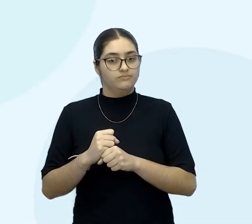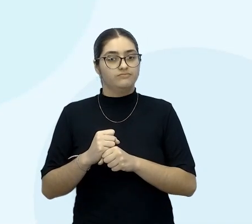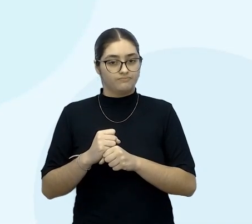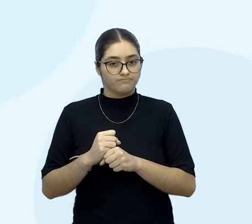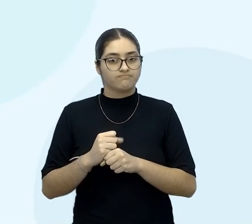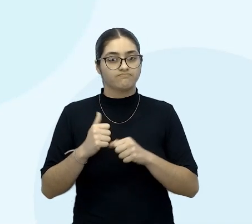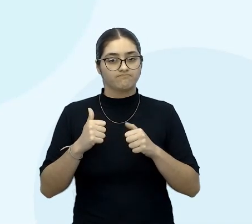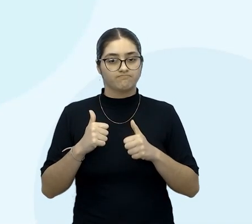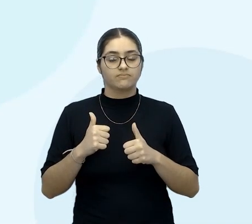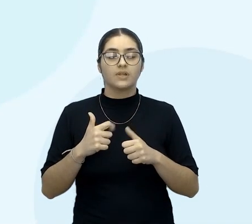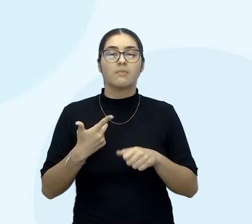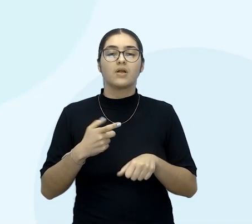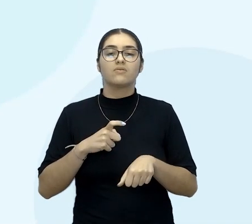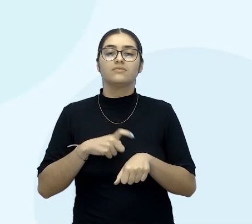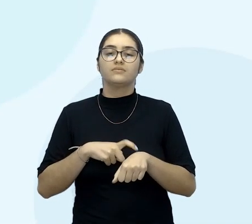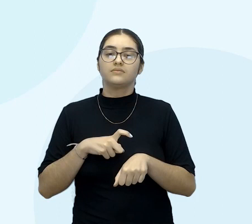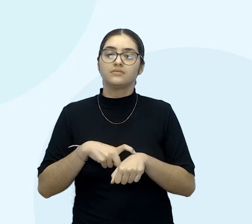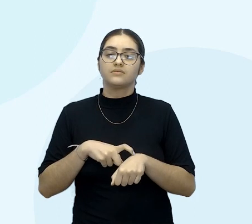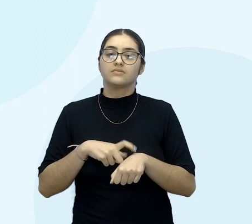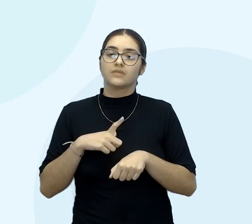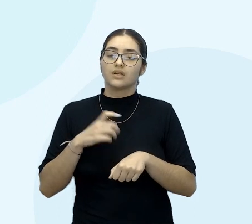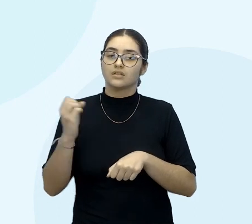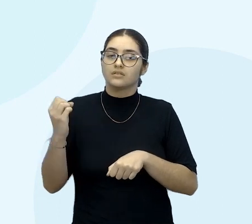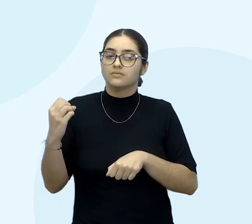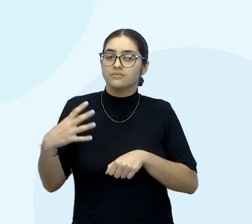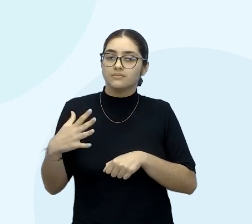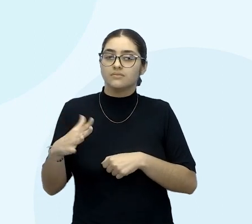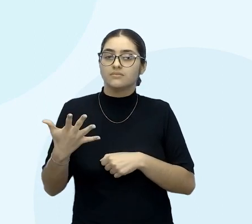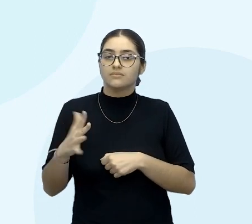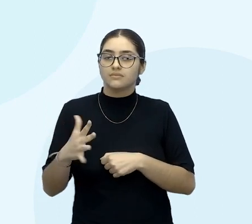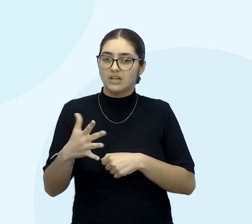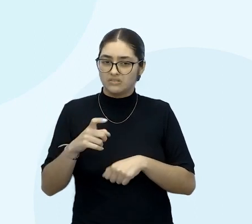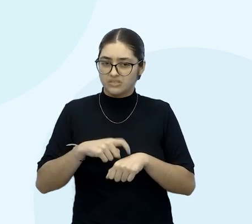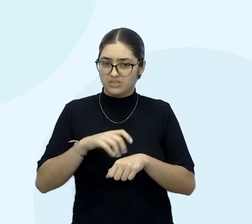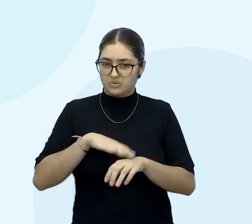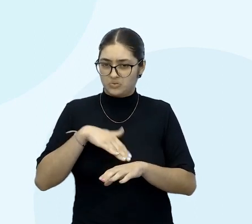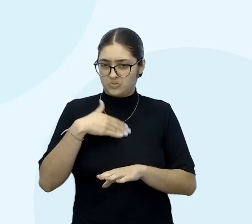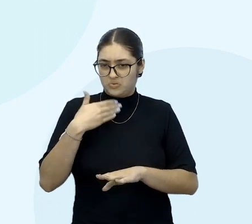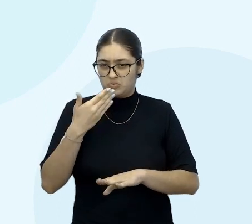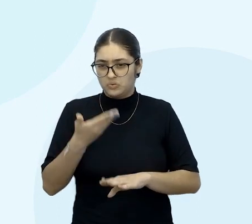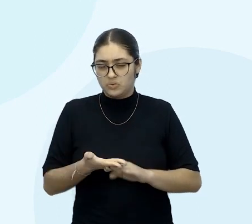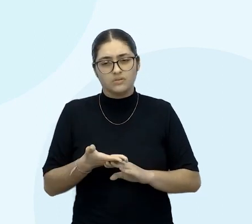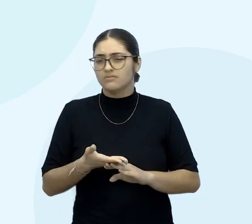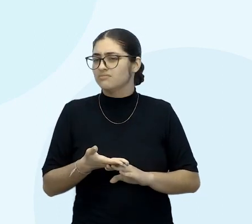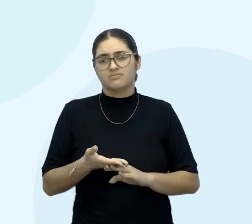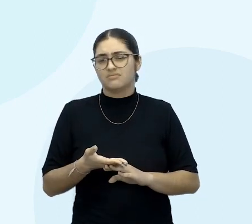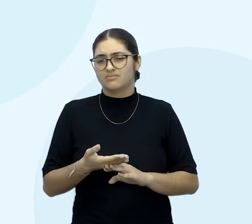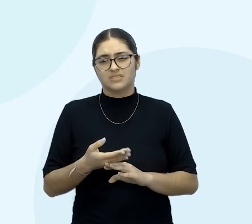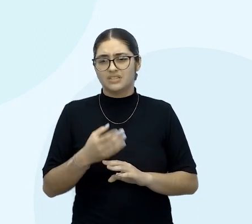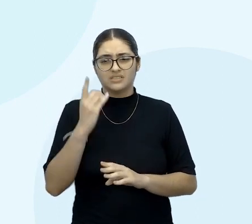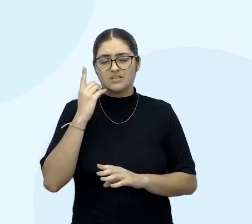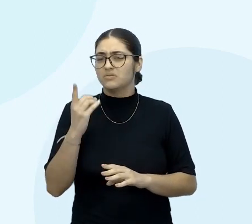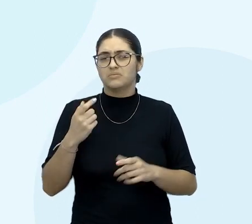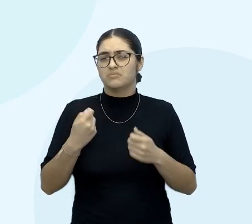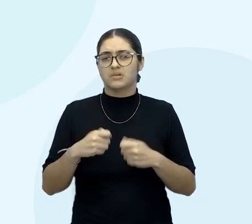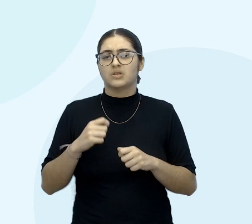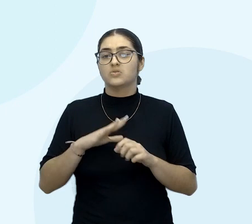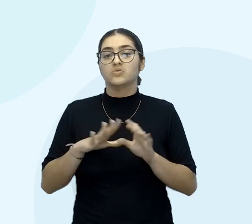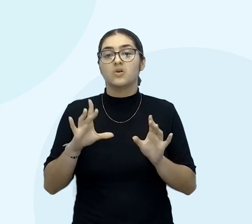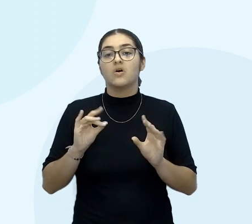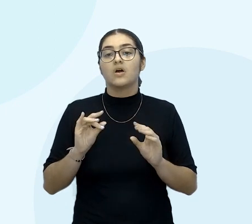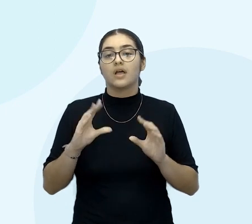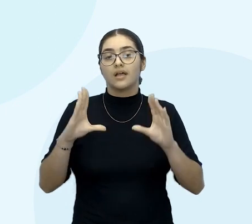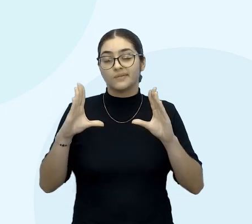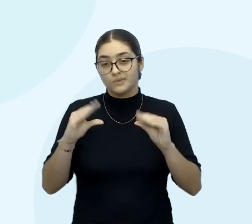daí, quanto tempo essas lâmpadas vão ficar ligadas? Vão ficar ligadas o dia inteiro? Não, durante o dia não há necessidade, né? É mais durante